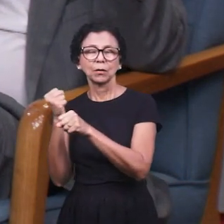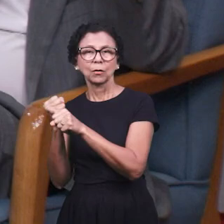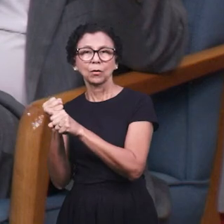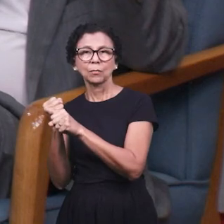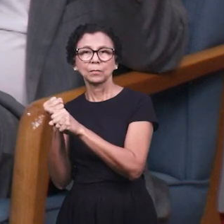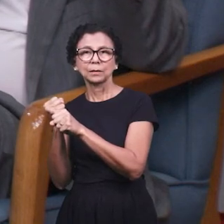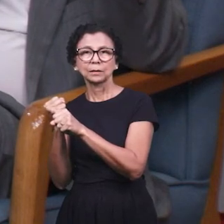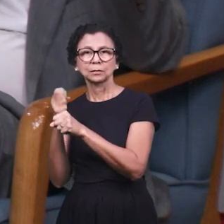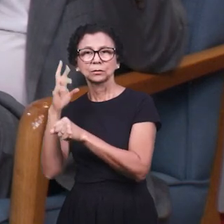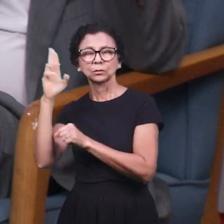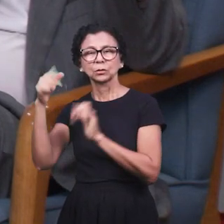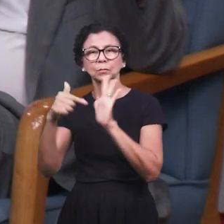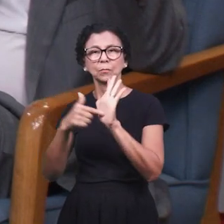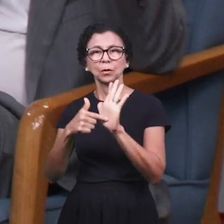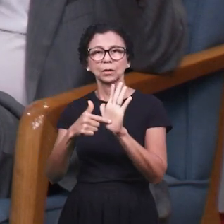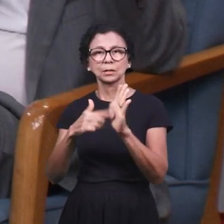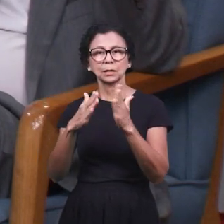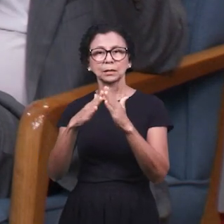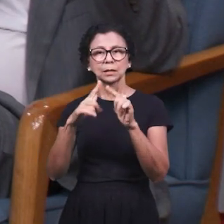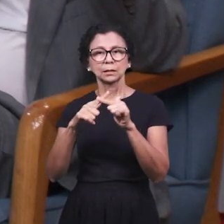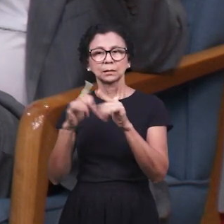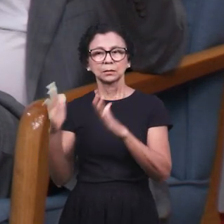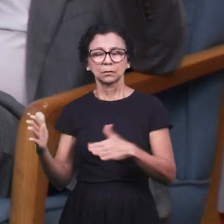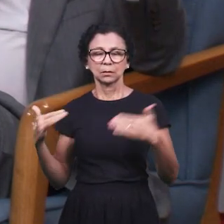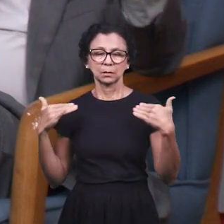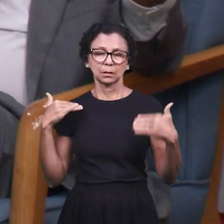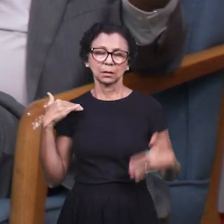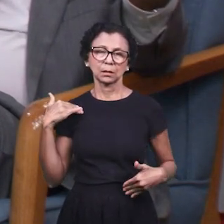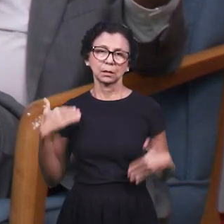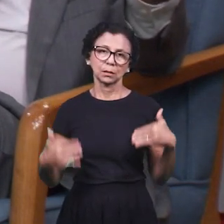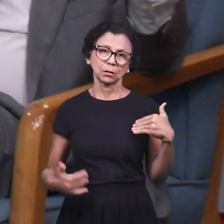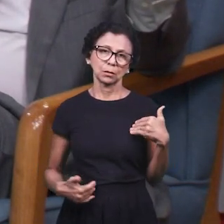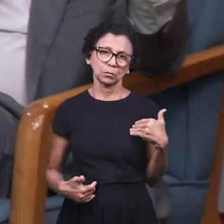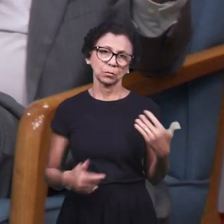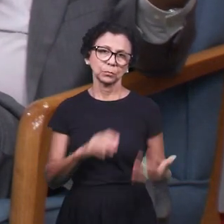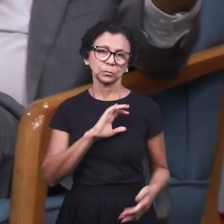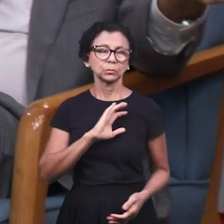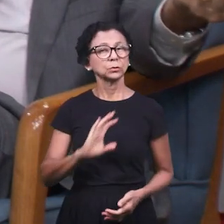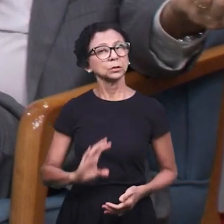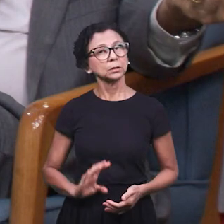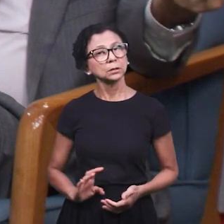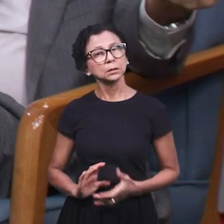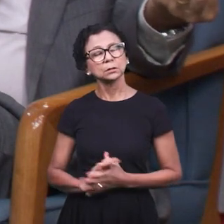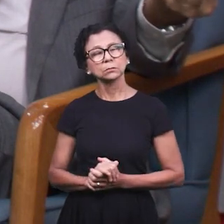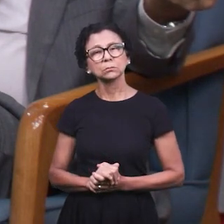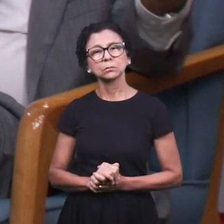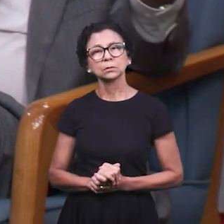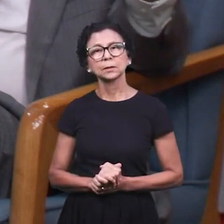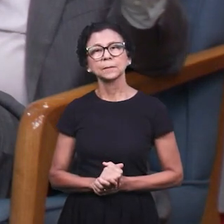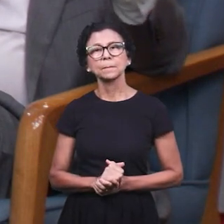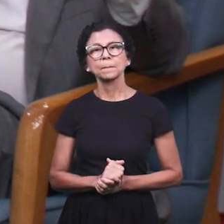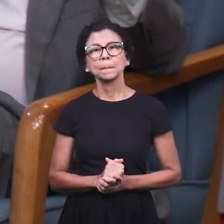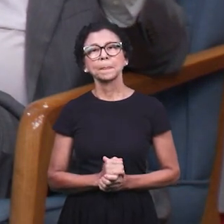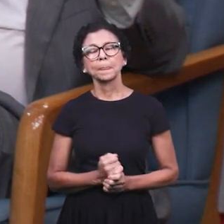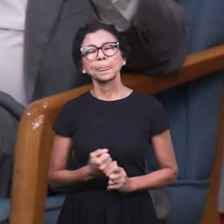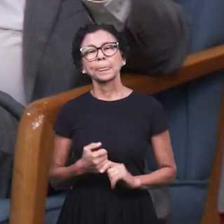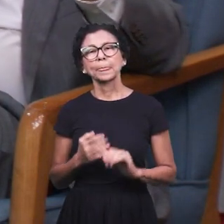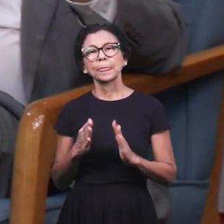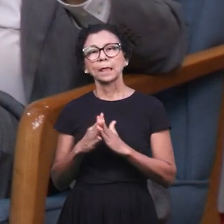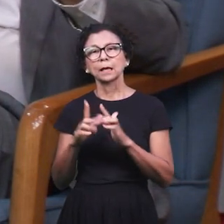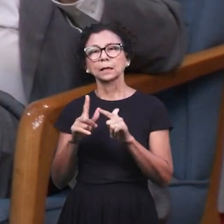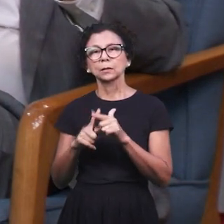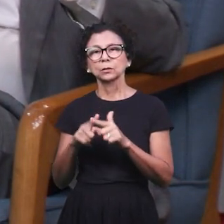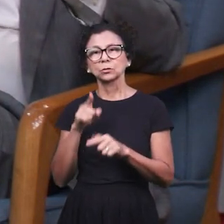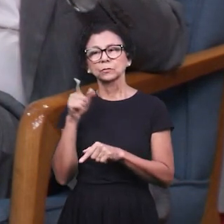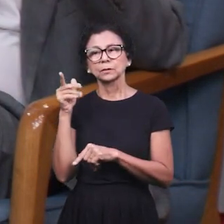Senhor mostra que a igreja é corpo. Não só no seu aspecto de dons, na igreja que você frequenta, mas quando